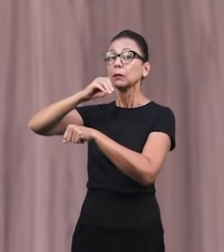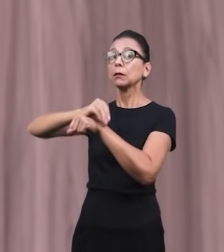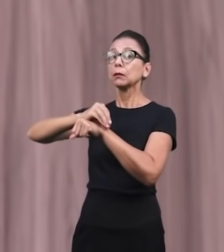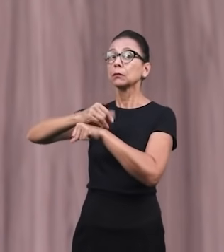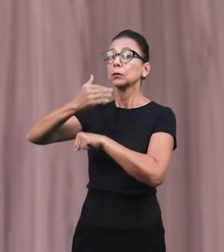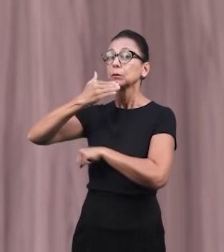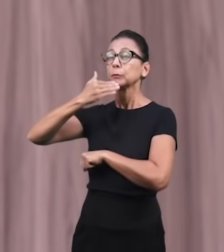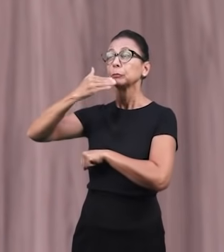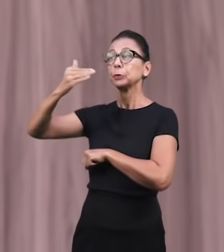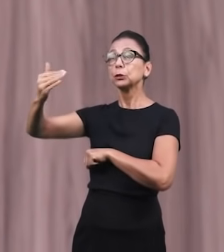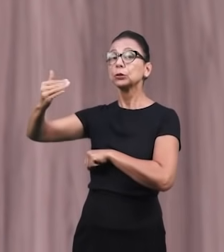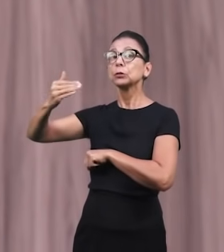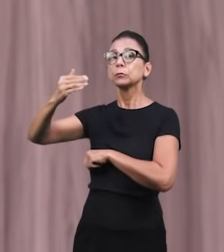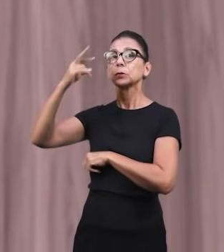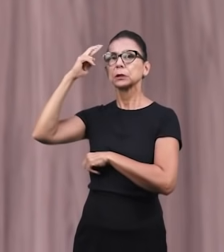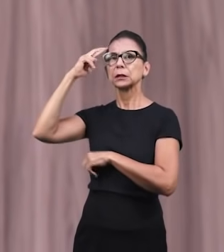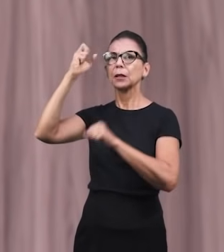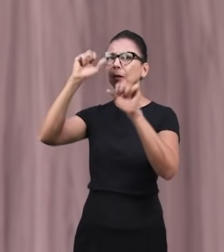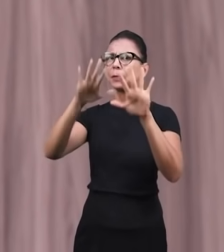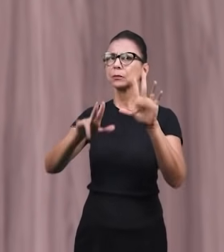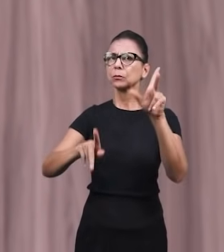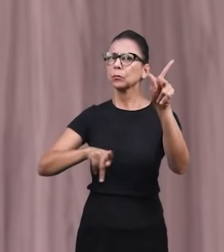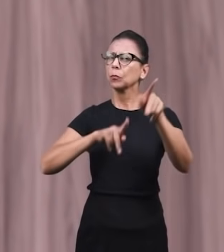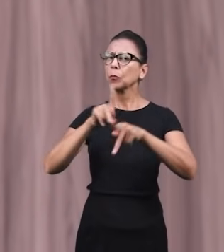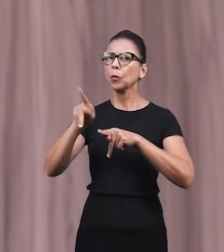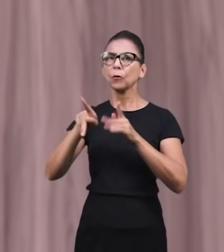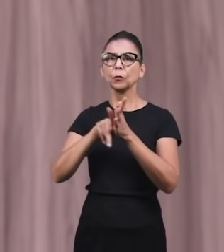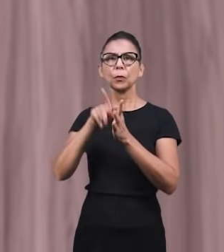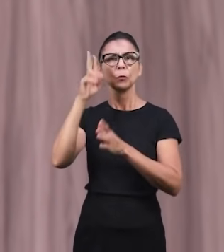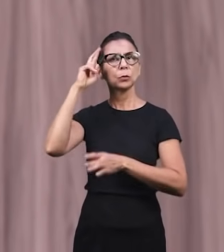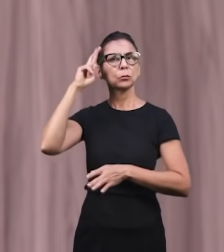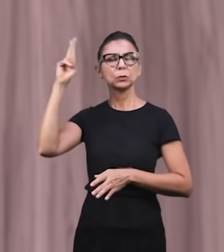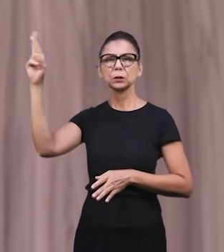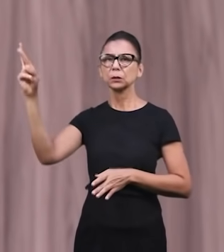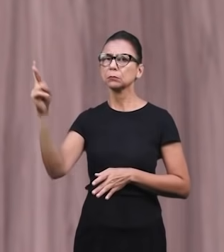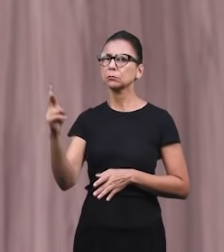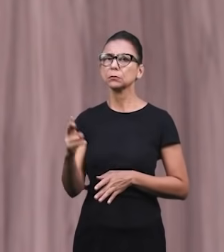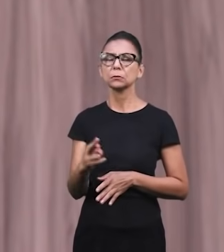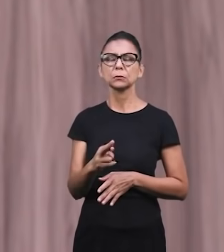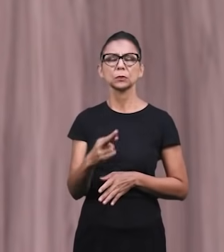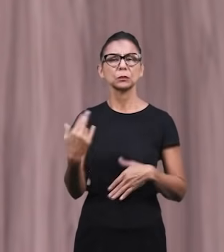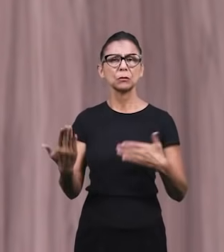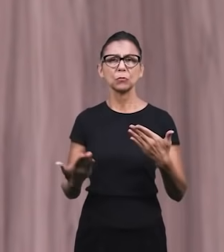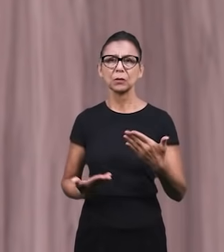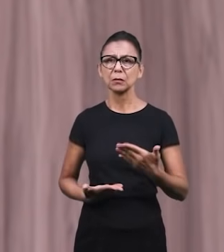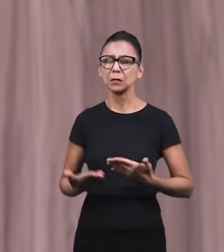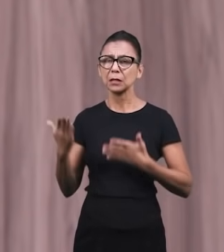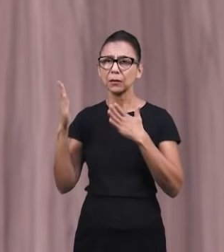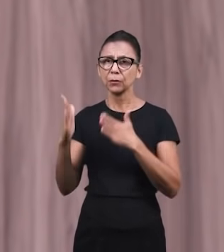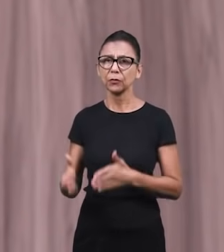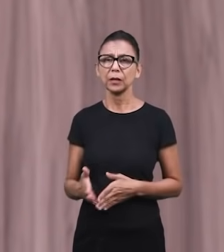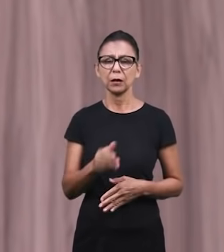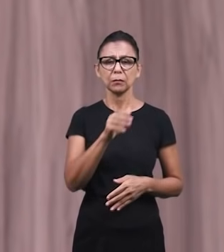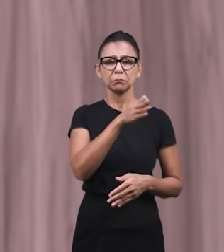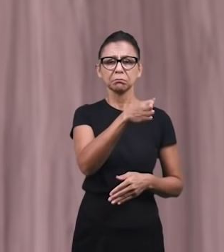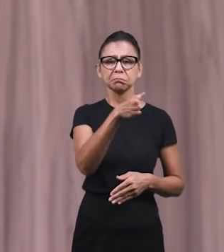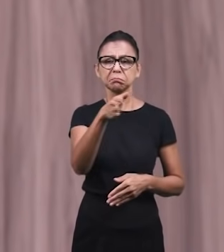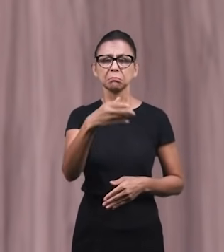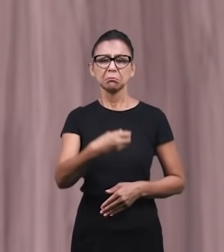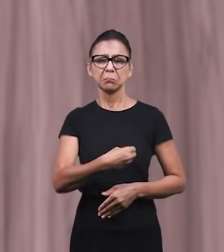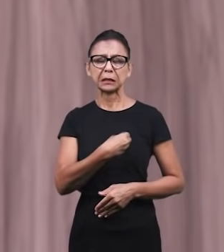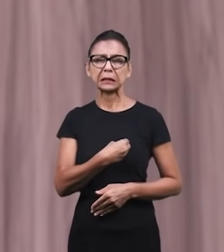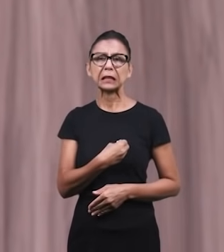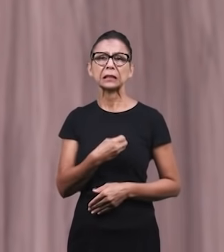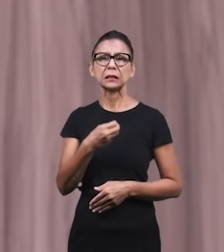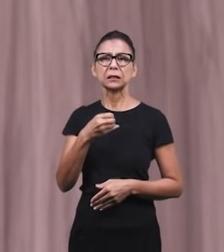pedimos nesta hora a bênção do Senhor. Abençoa o teu povo. Onde estiver um servo de Deus, estenda as tuas mãos.